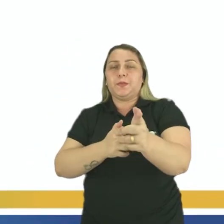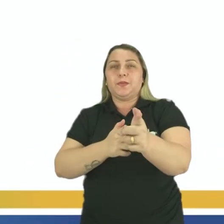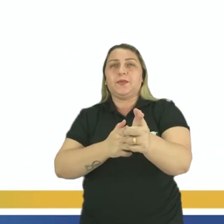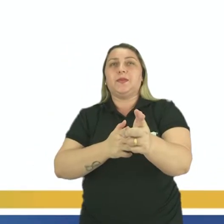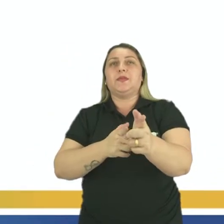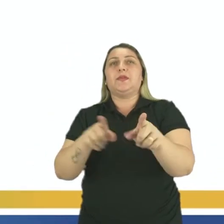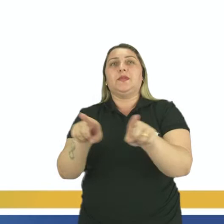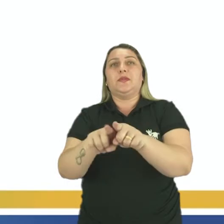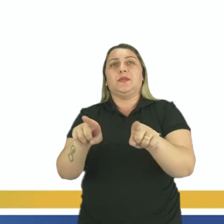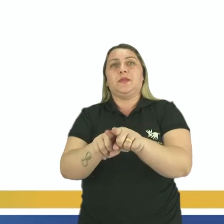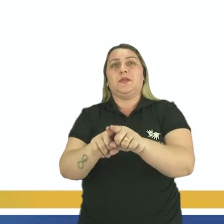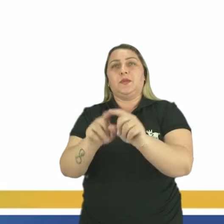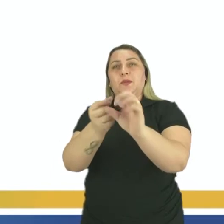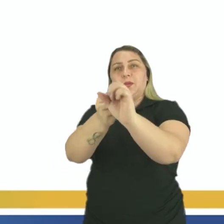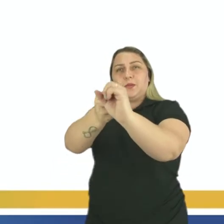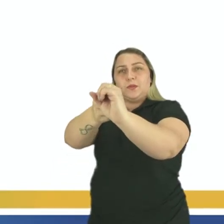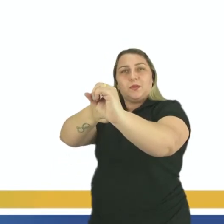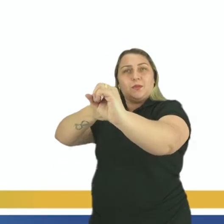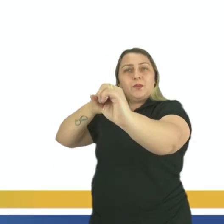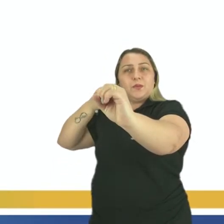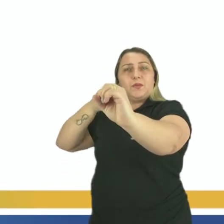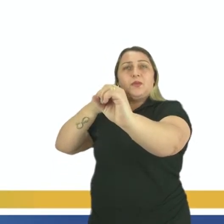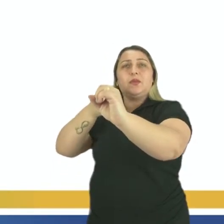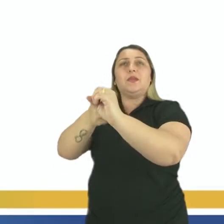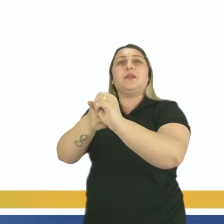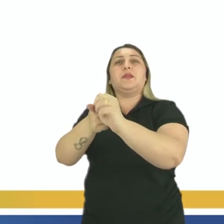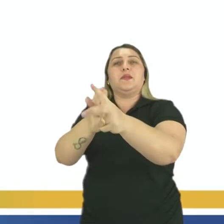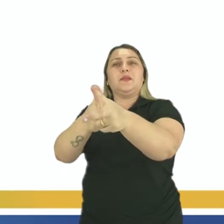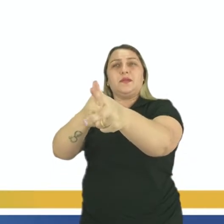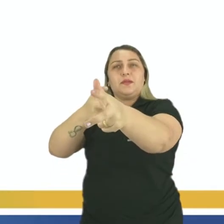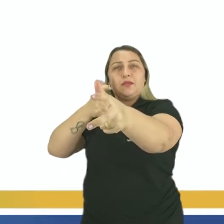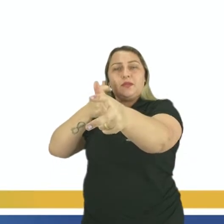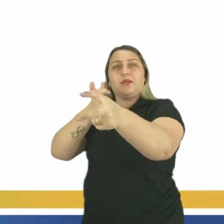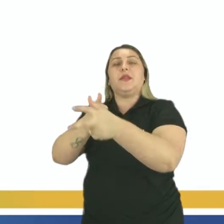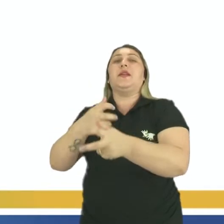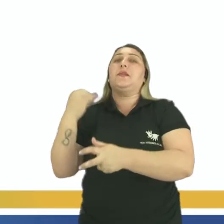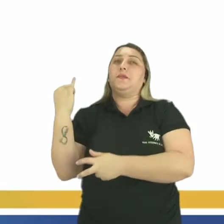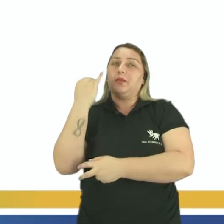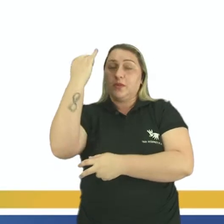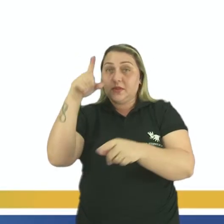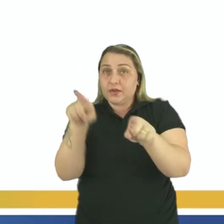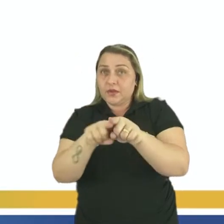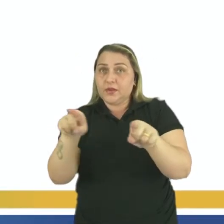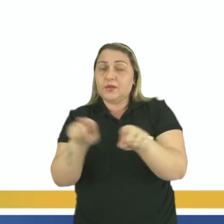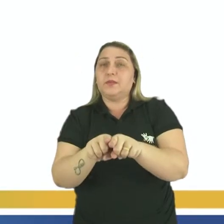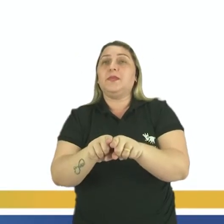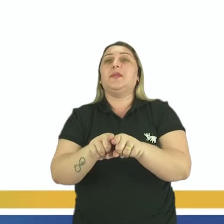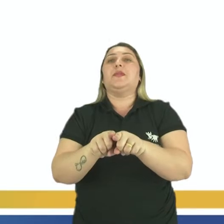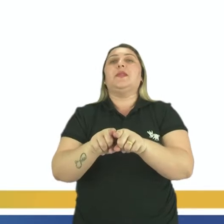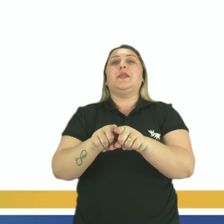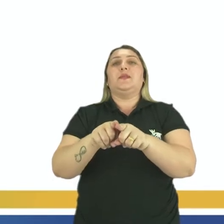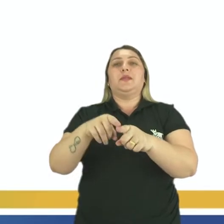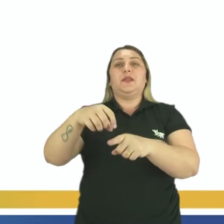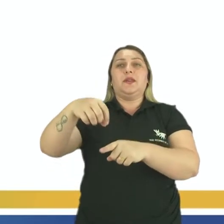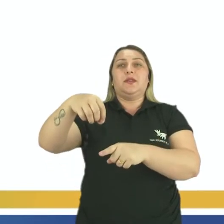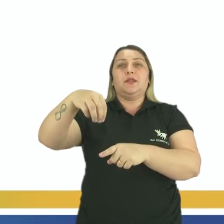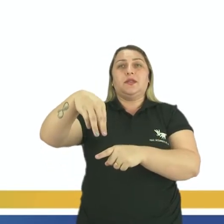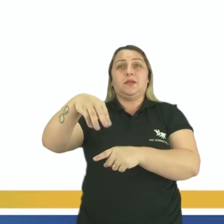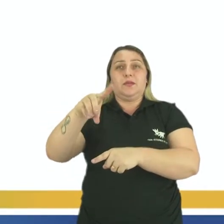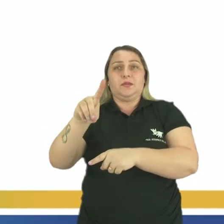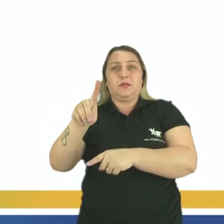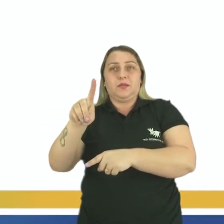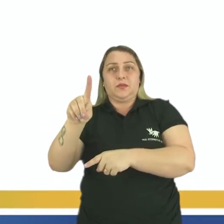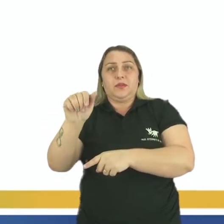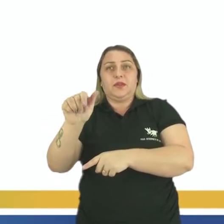tiro com arco, Tem aí algumas fotinhas desse GIF que é muito interessante, também é uma modalidade até mesmo de